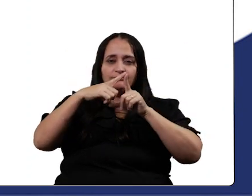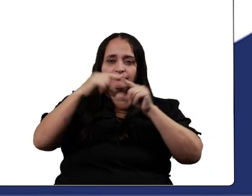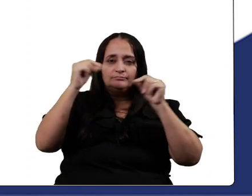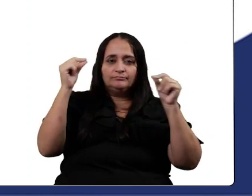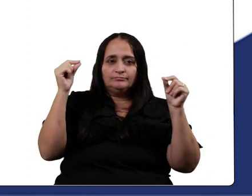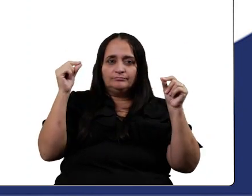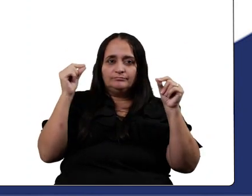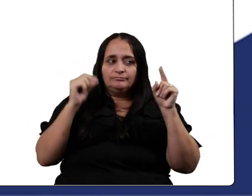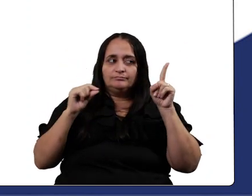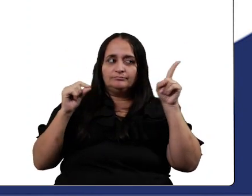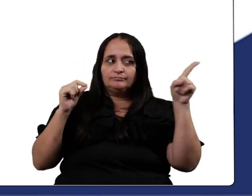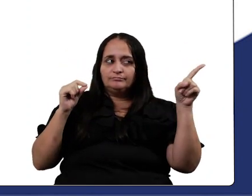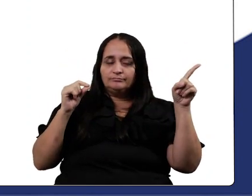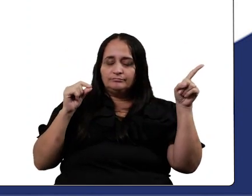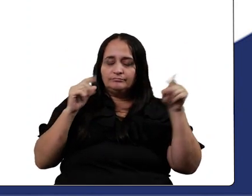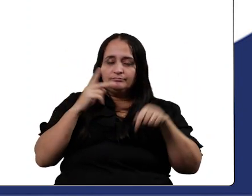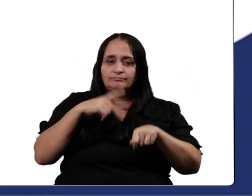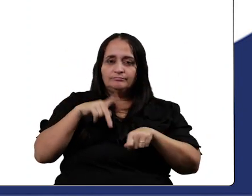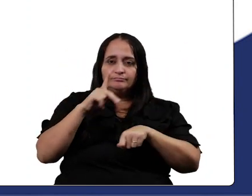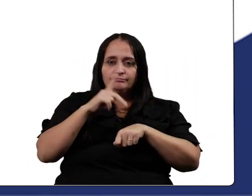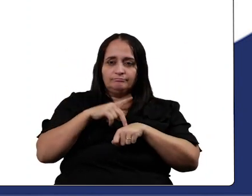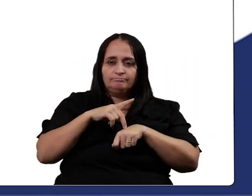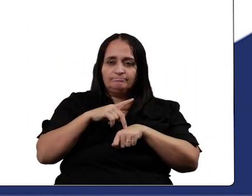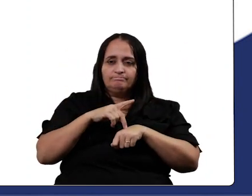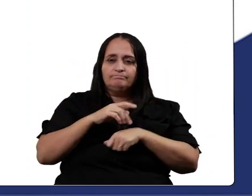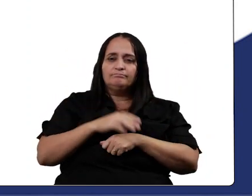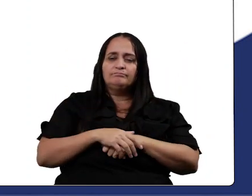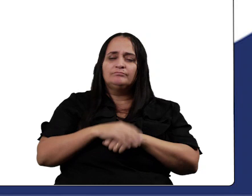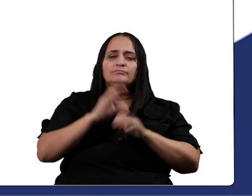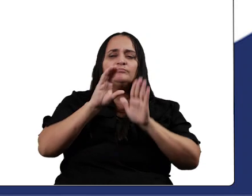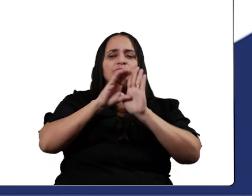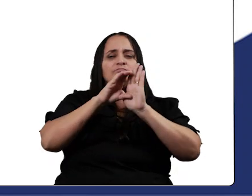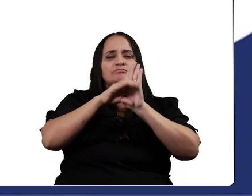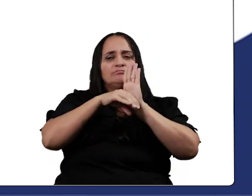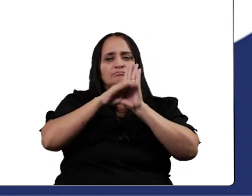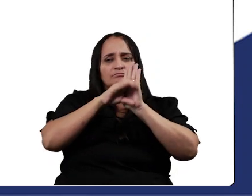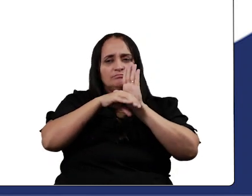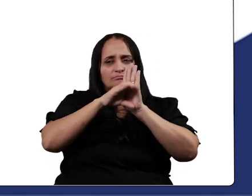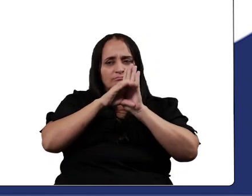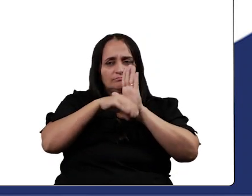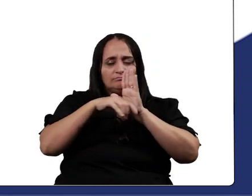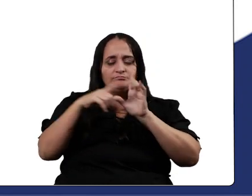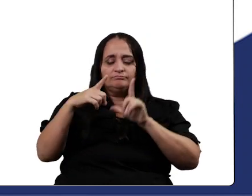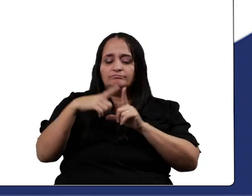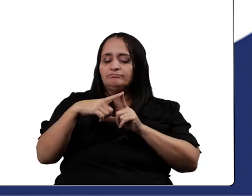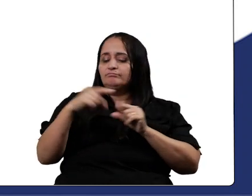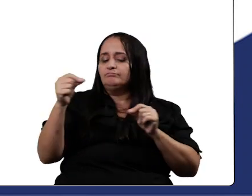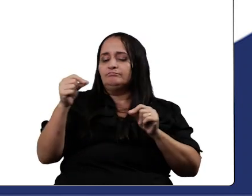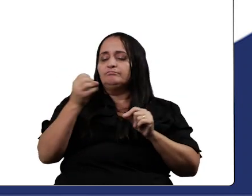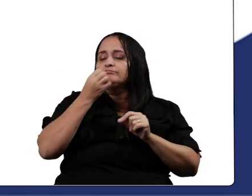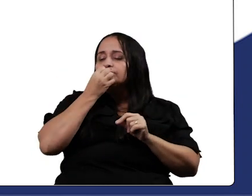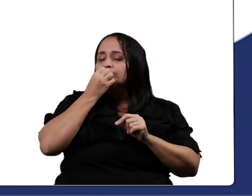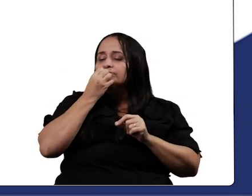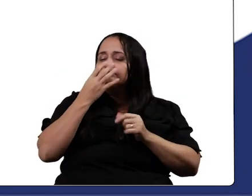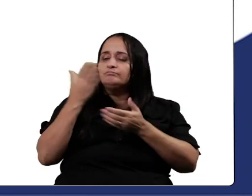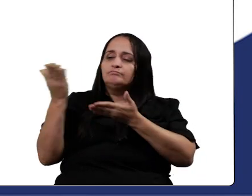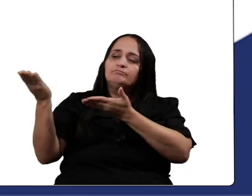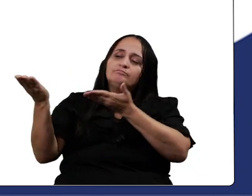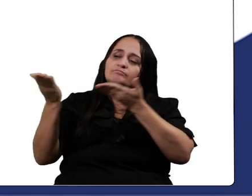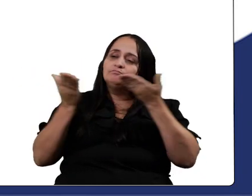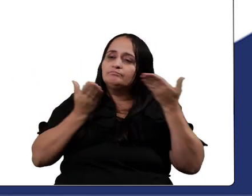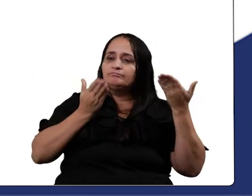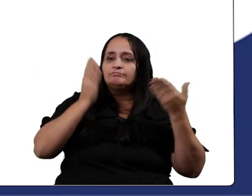lançou a campanha lá no Japão, com o conceito "O Japão é sempre bem-vindo no Brasil". O foco